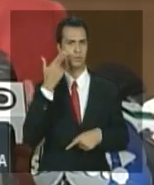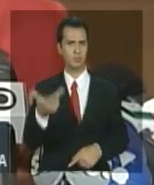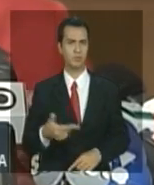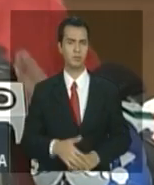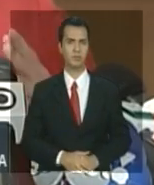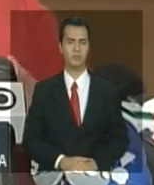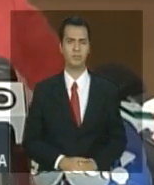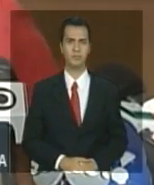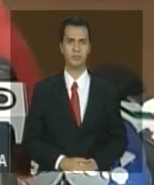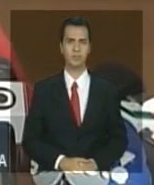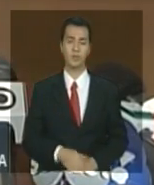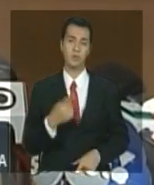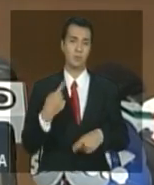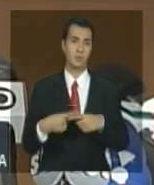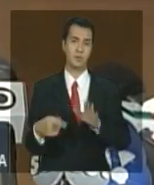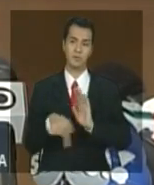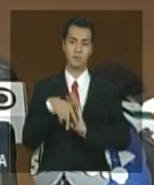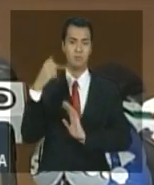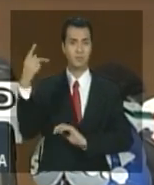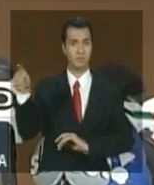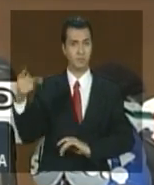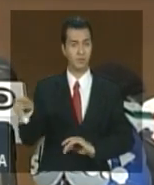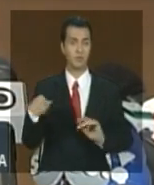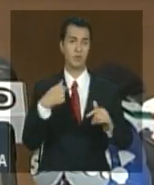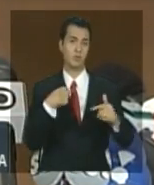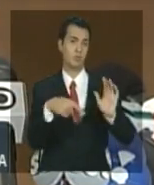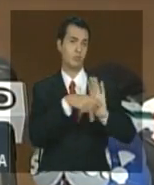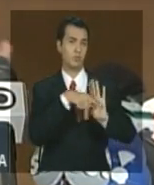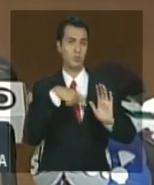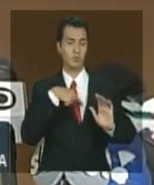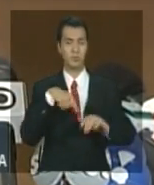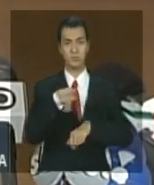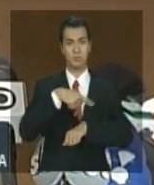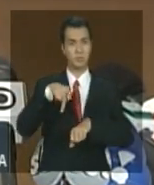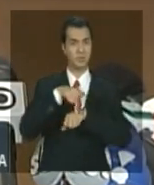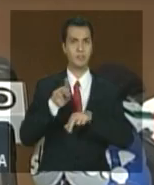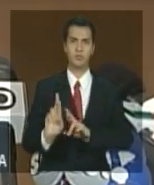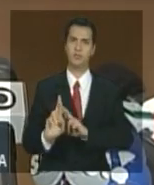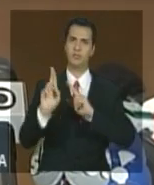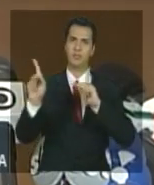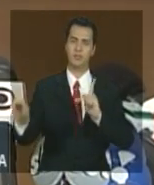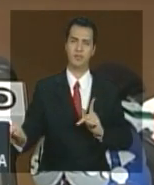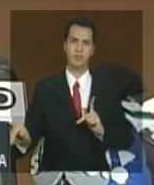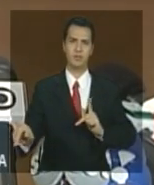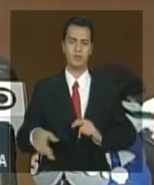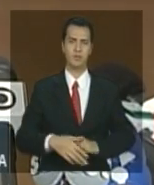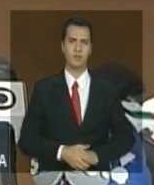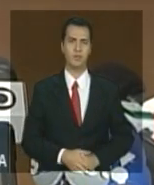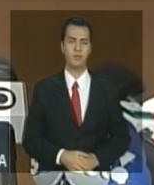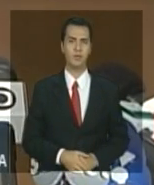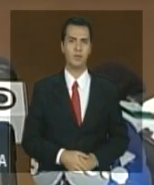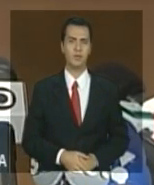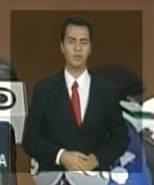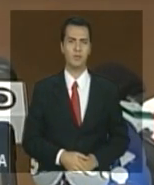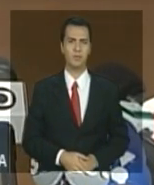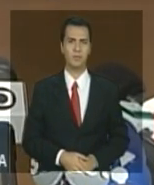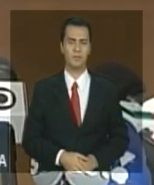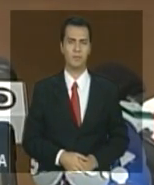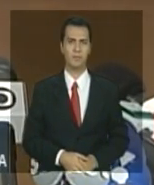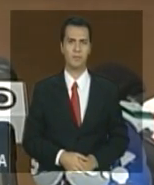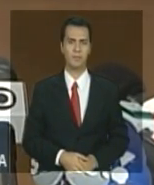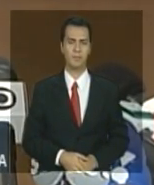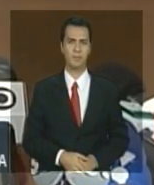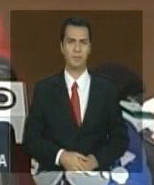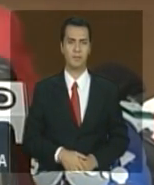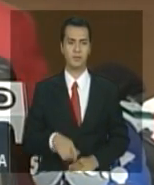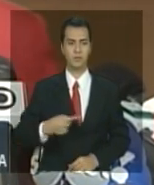quê? Porque cada um representa uma nação diferente e nós não podemos acreditar,